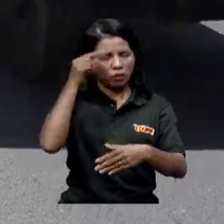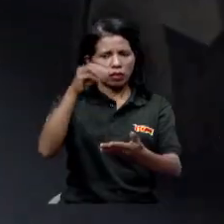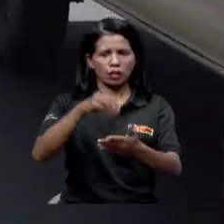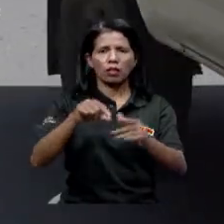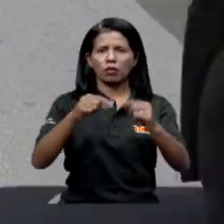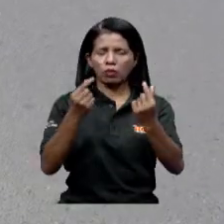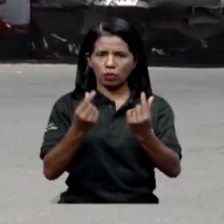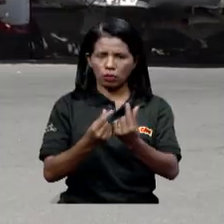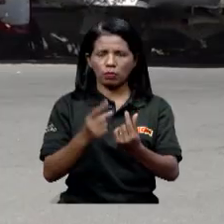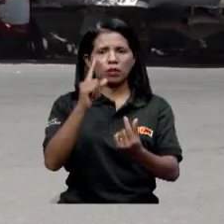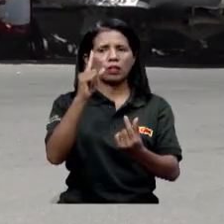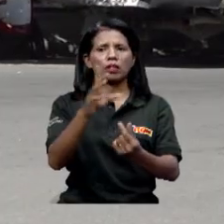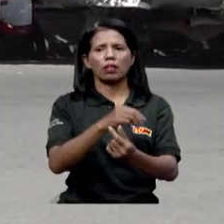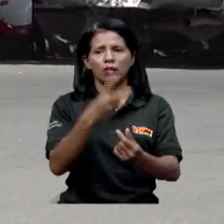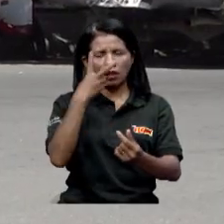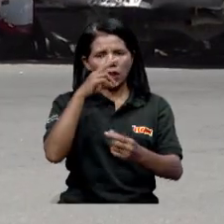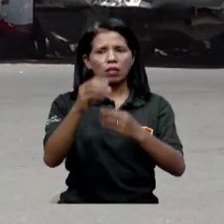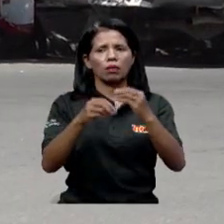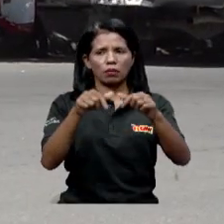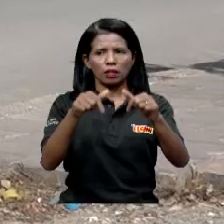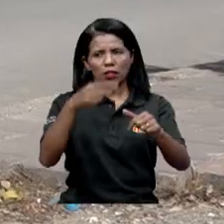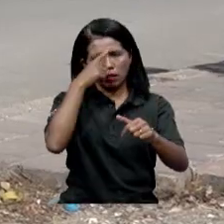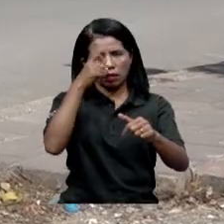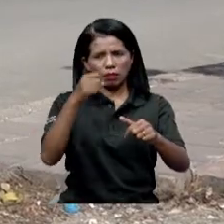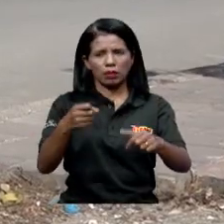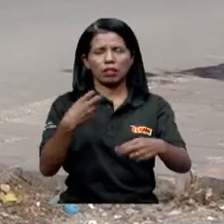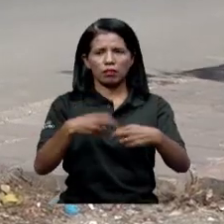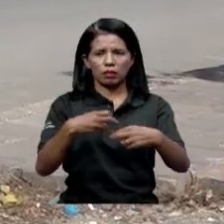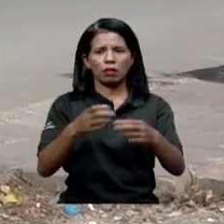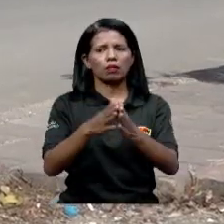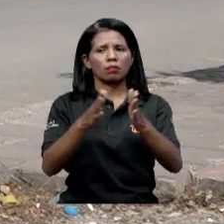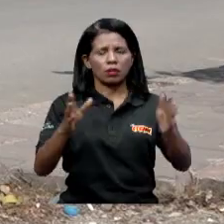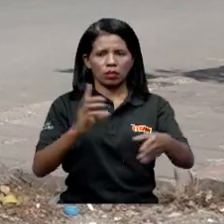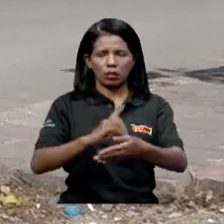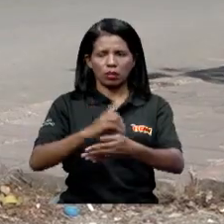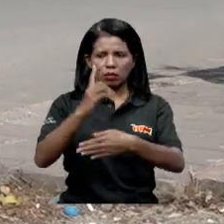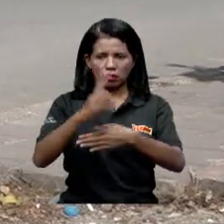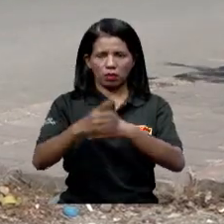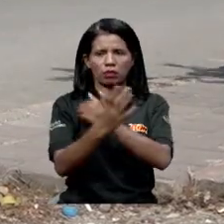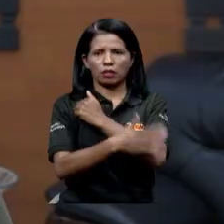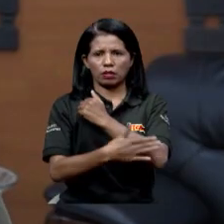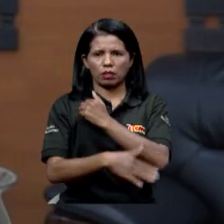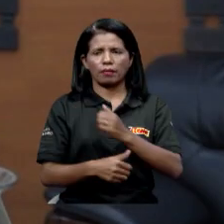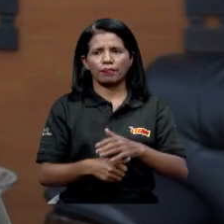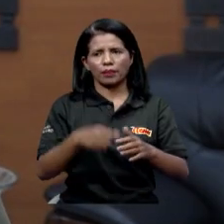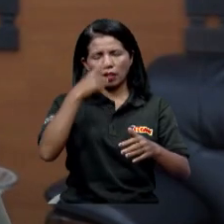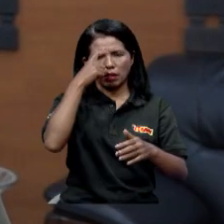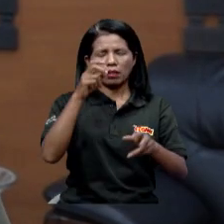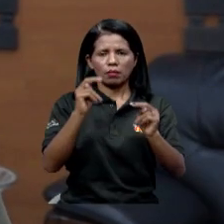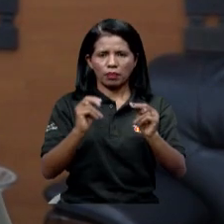ekipa integrado ida bodi hare kestau ne tamba ia impactu bot ba desenvolvimento nasau. Tamba ne